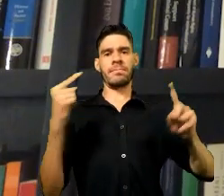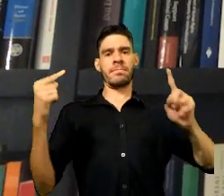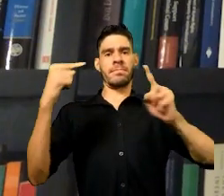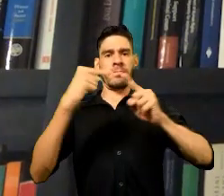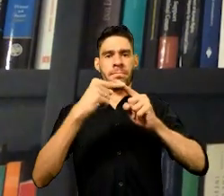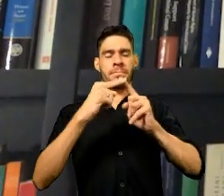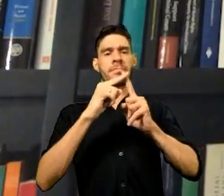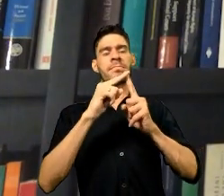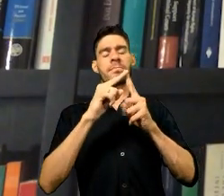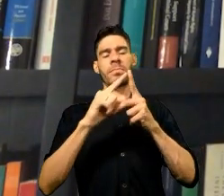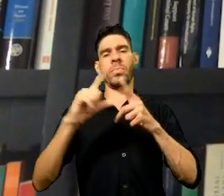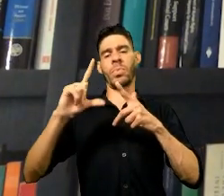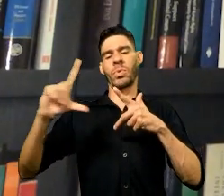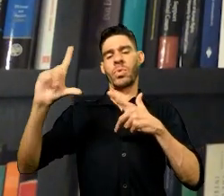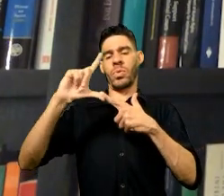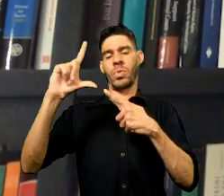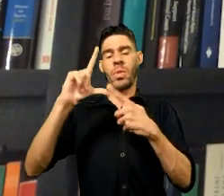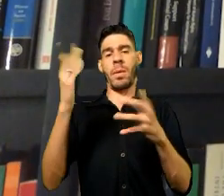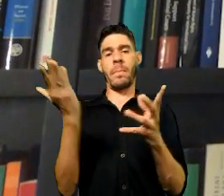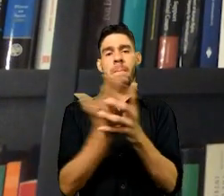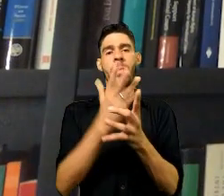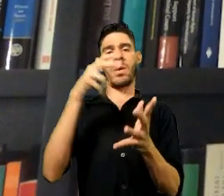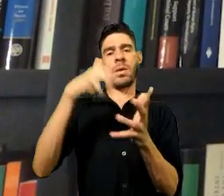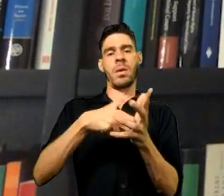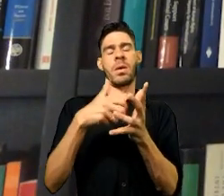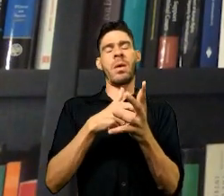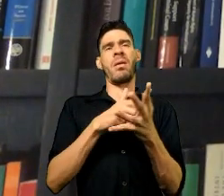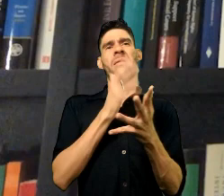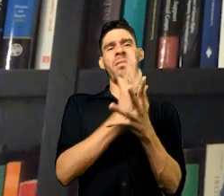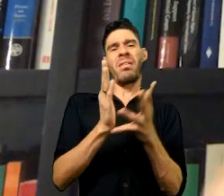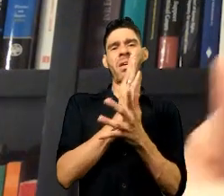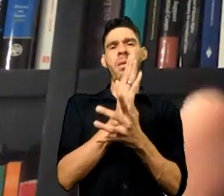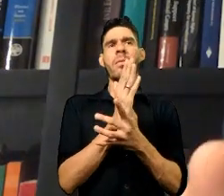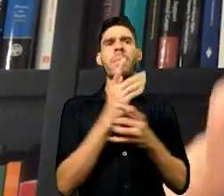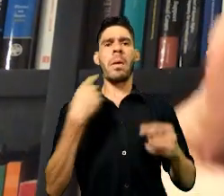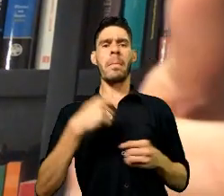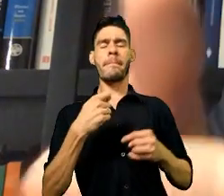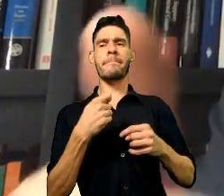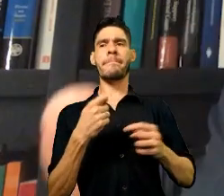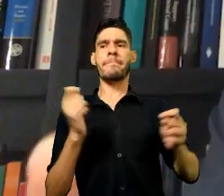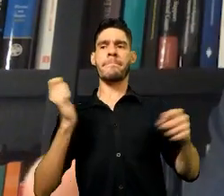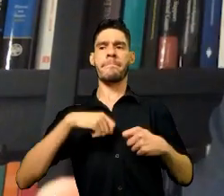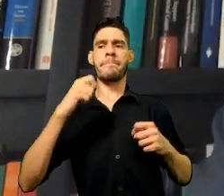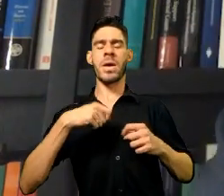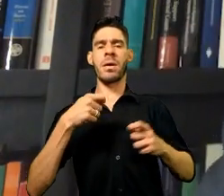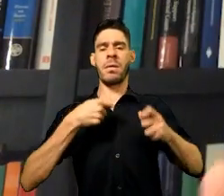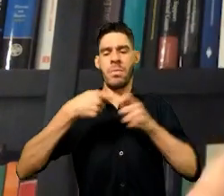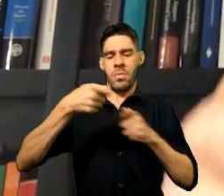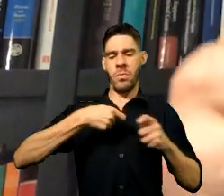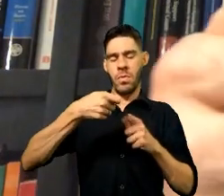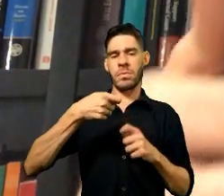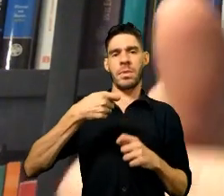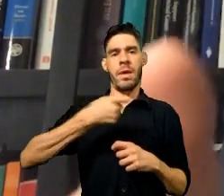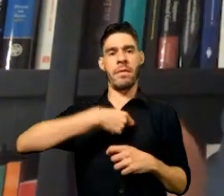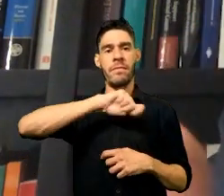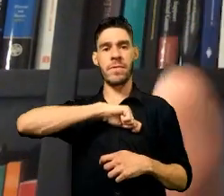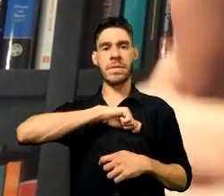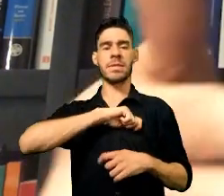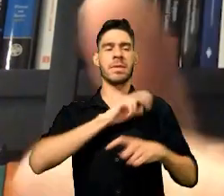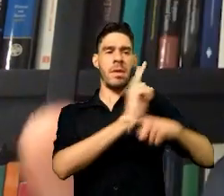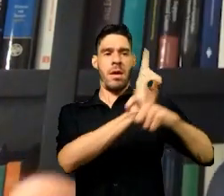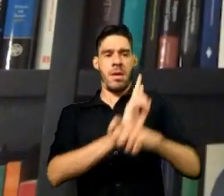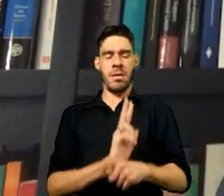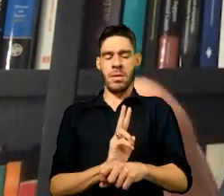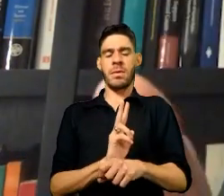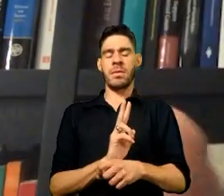importante que está contemplado na legislação processual penal e, de alguma forma, nós temos que viabilizar, controlar